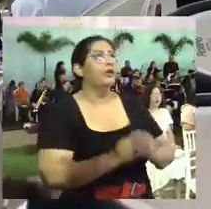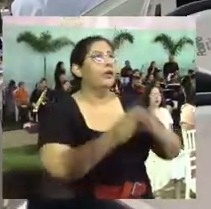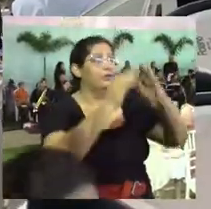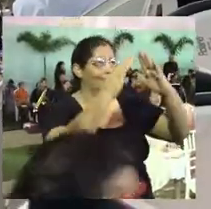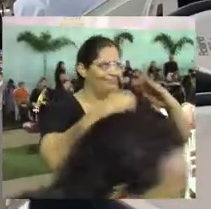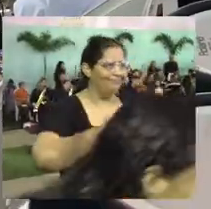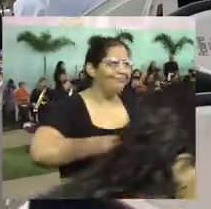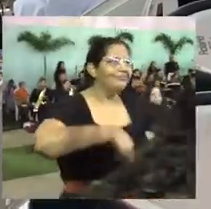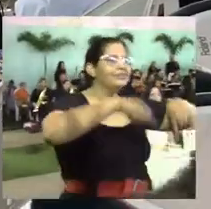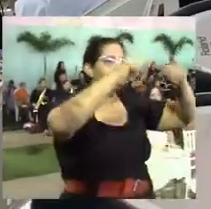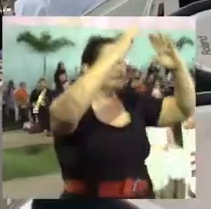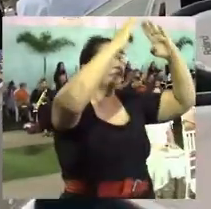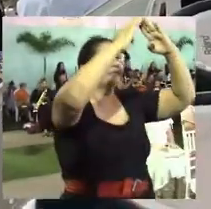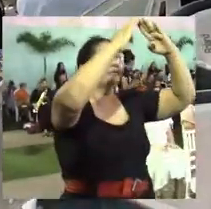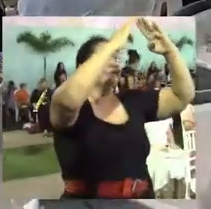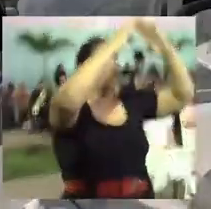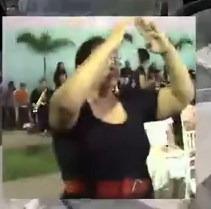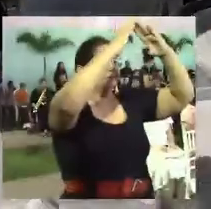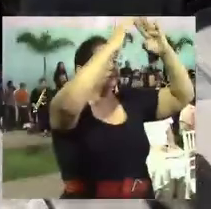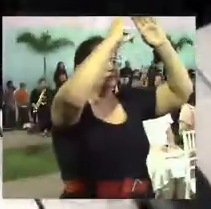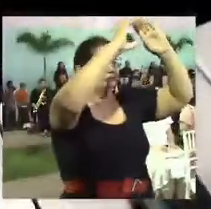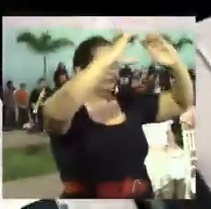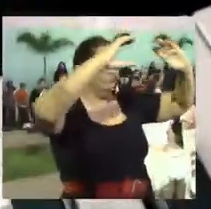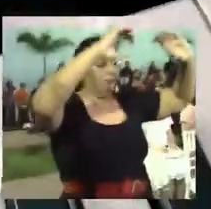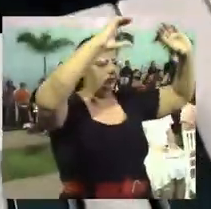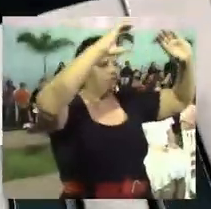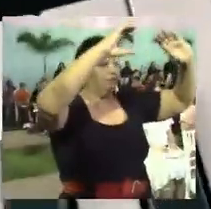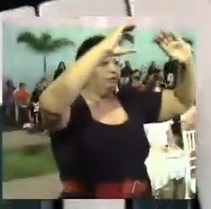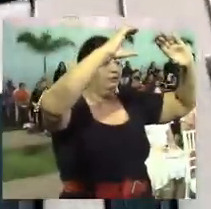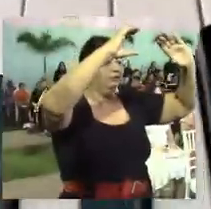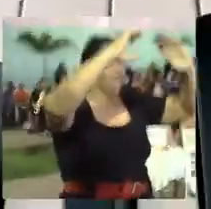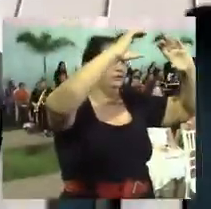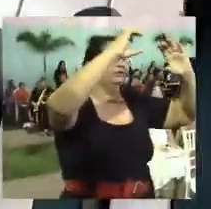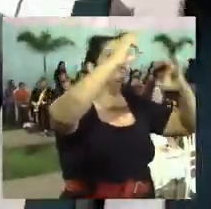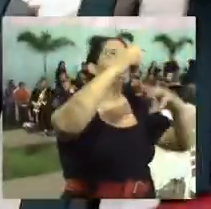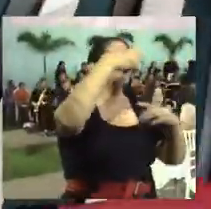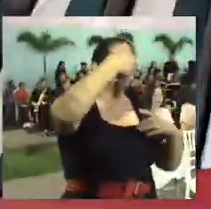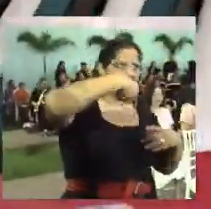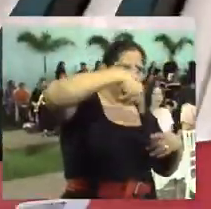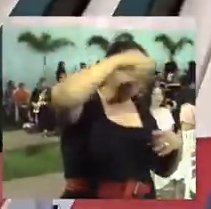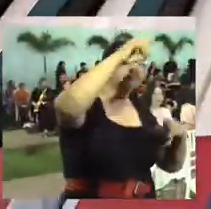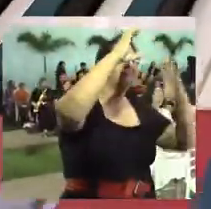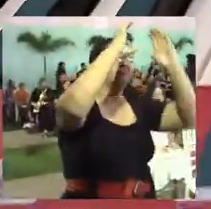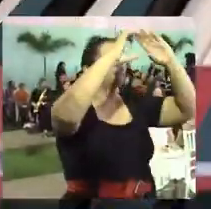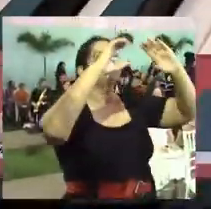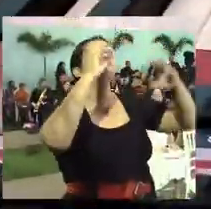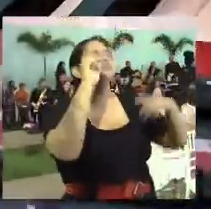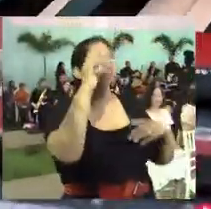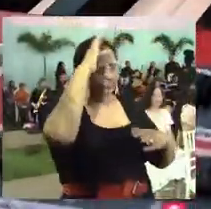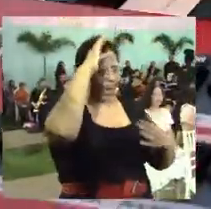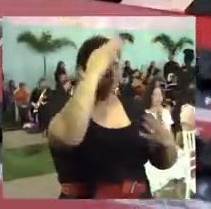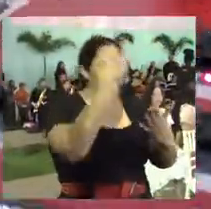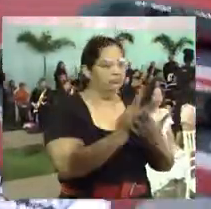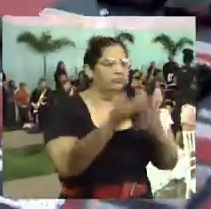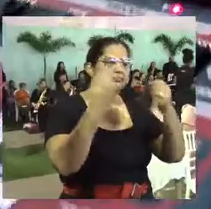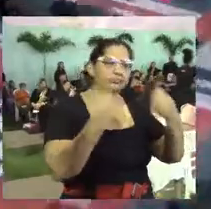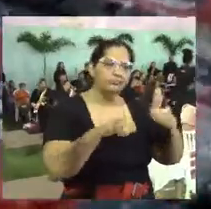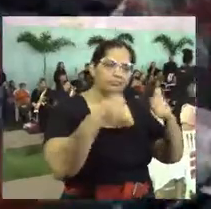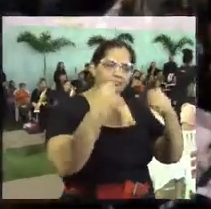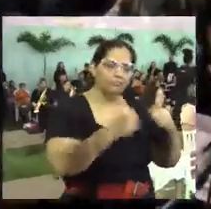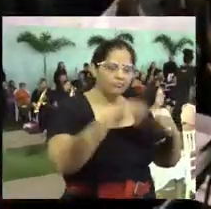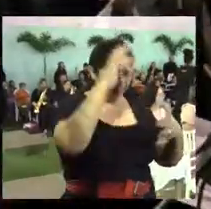da Moura lá entre eu vou entrar no céu venha